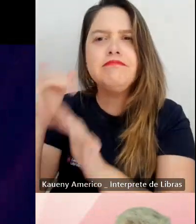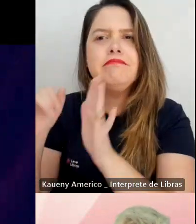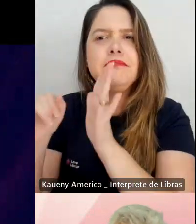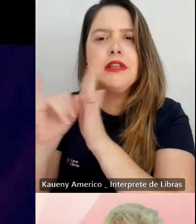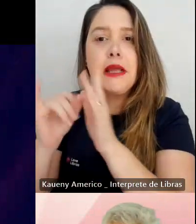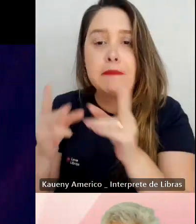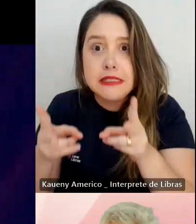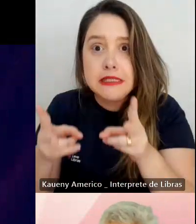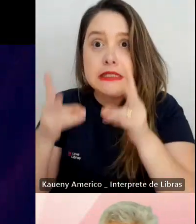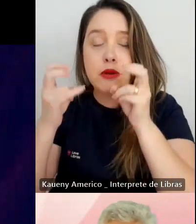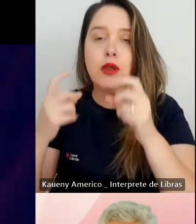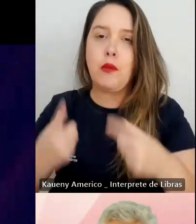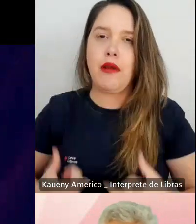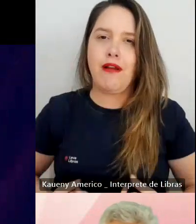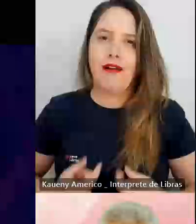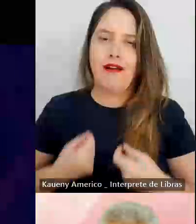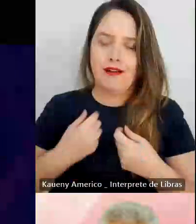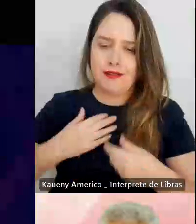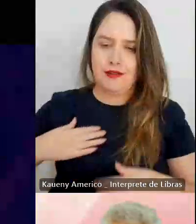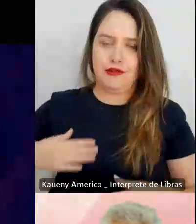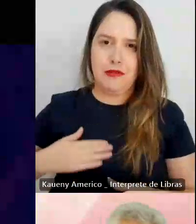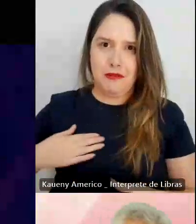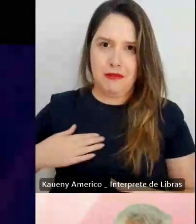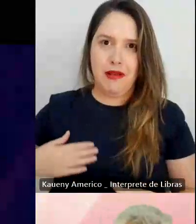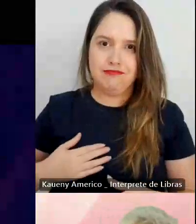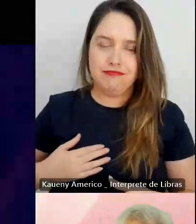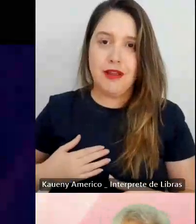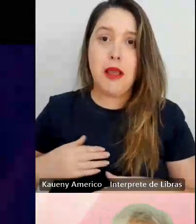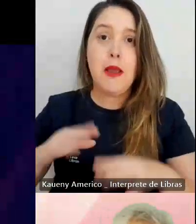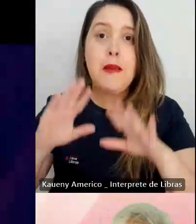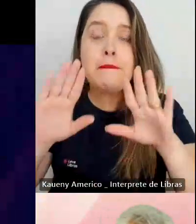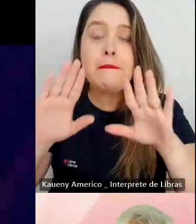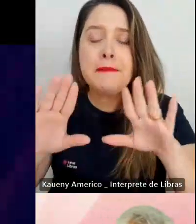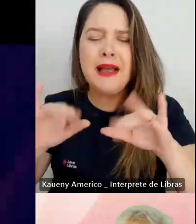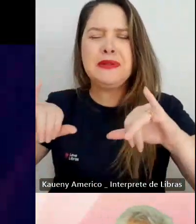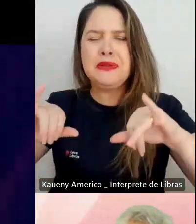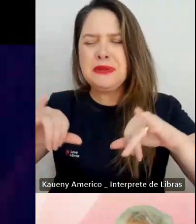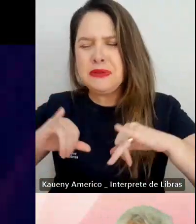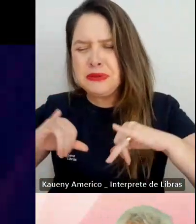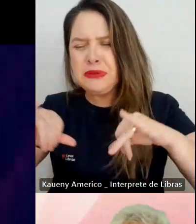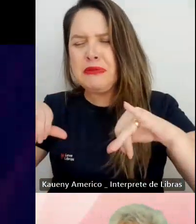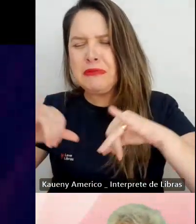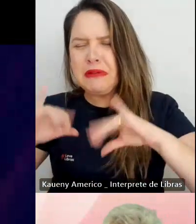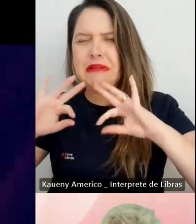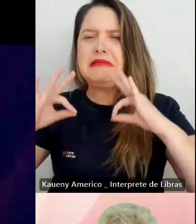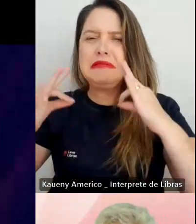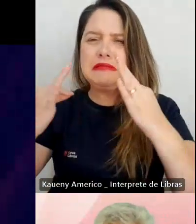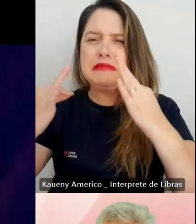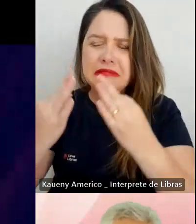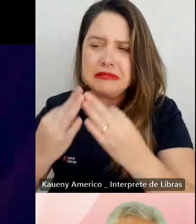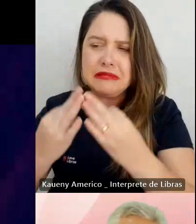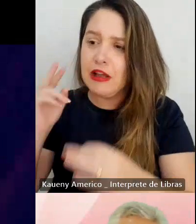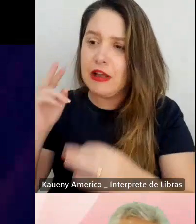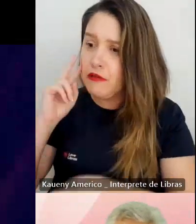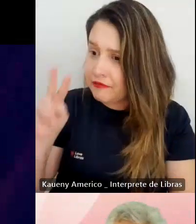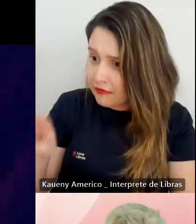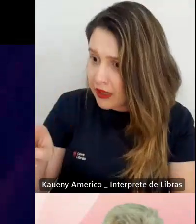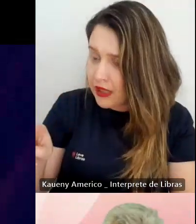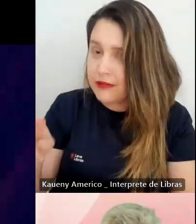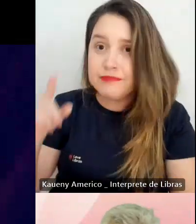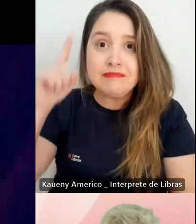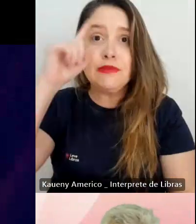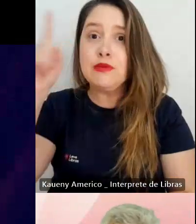mama. E com o sofrimento dessa família, a irmã vendo que realmente não sabiam-se